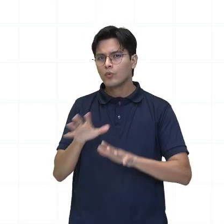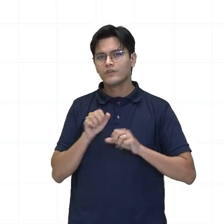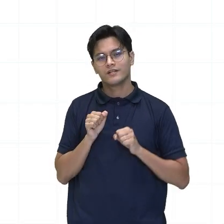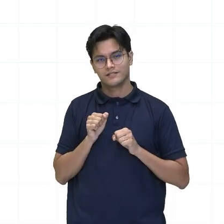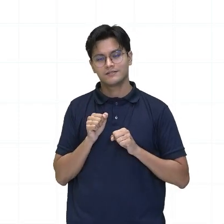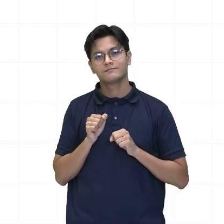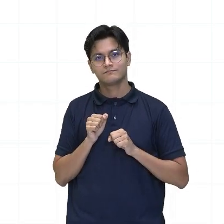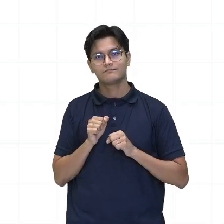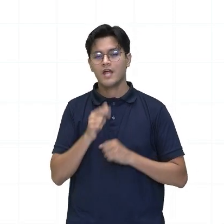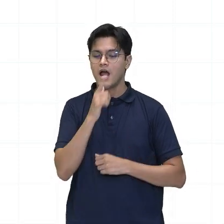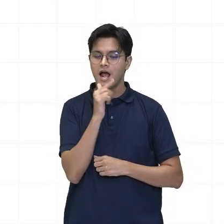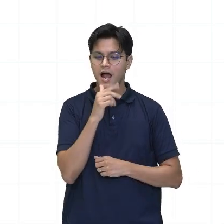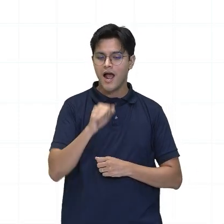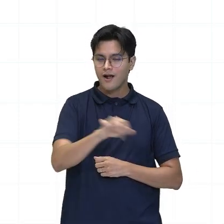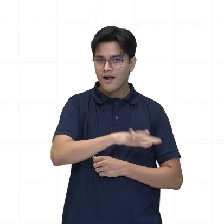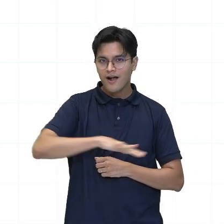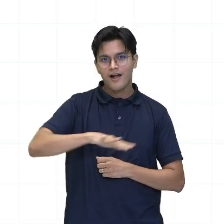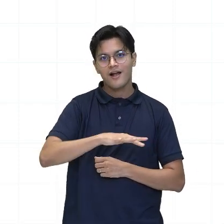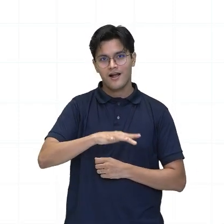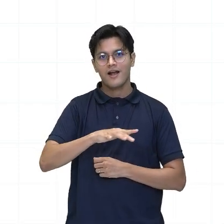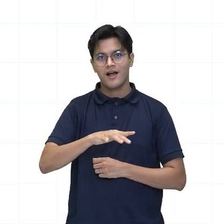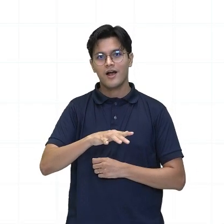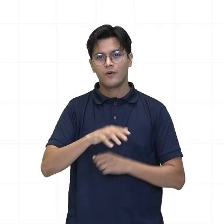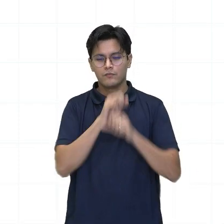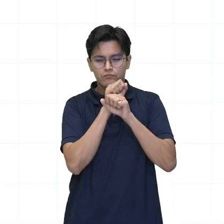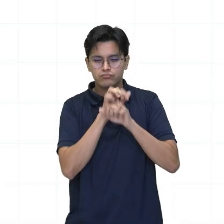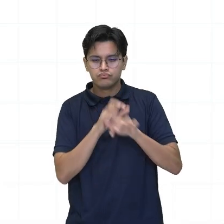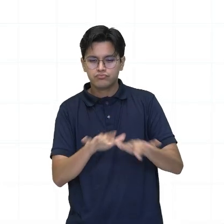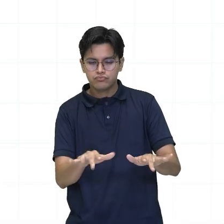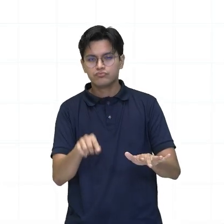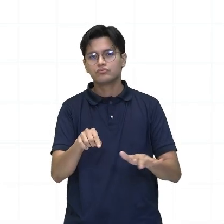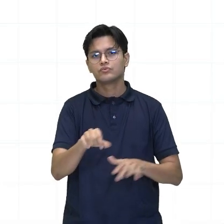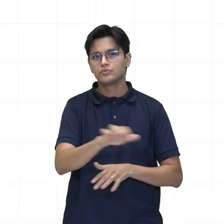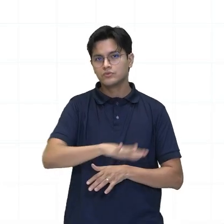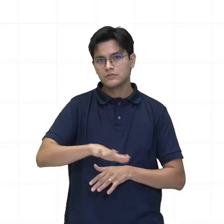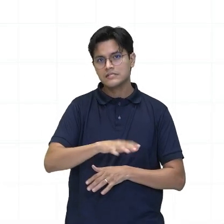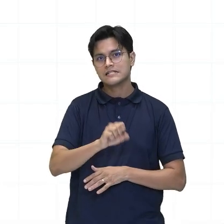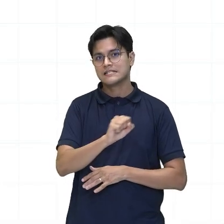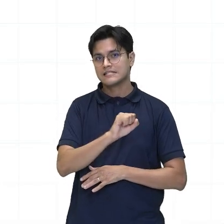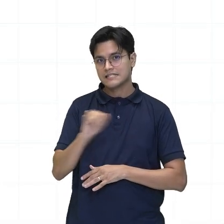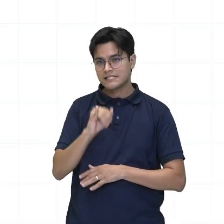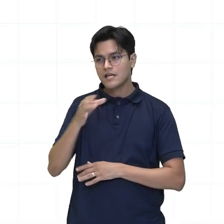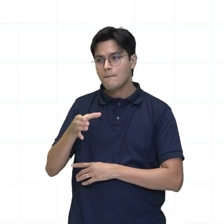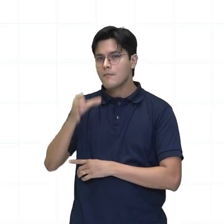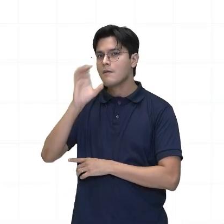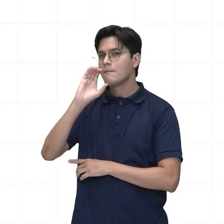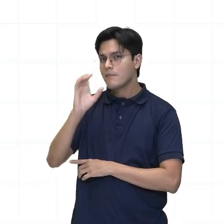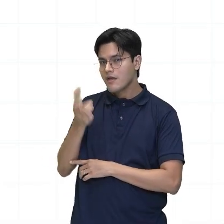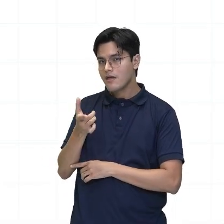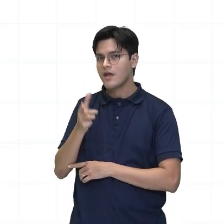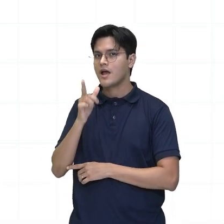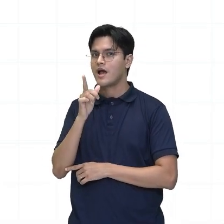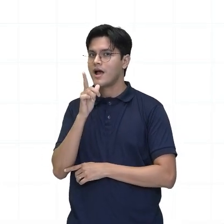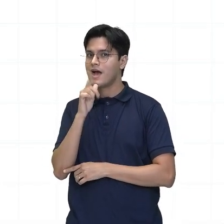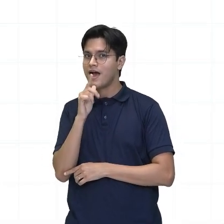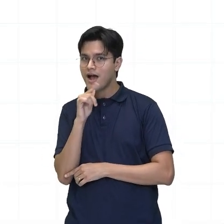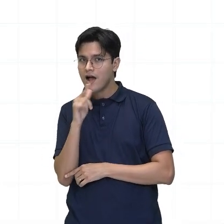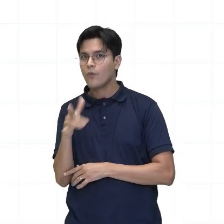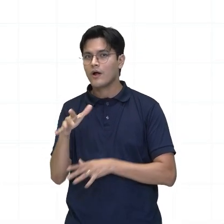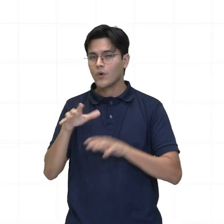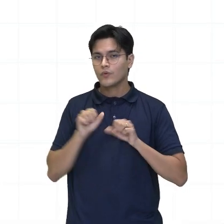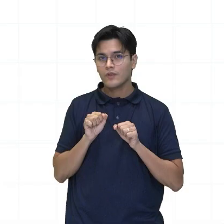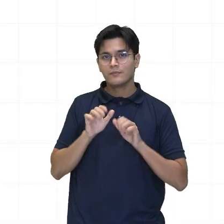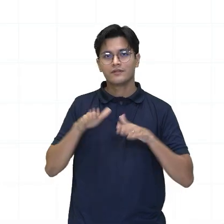né, de água, com a ingestão, com o consumo de água, ou quando comemos alimentos contaminados